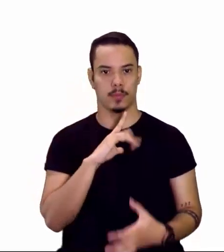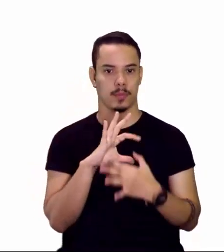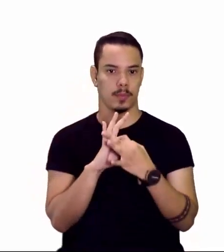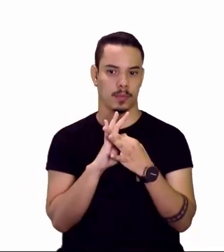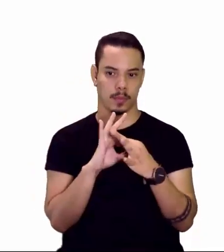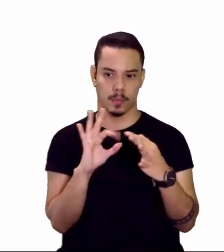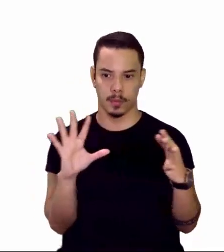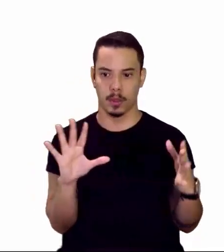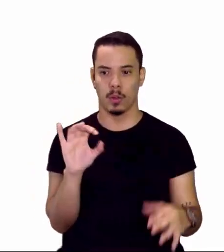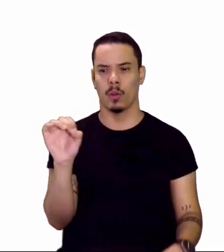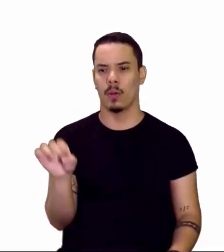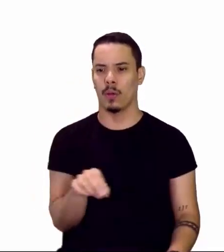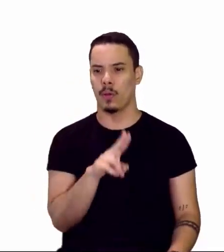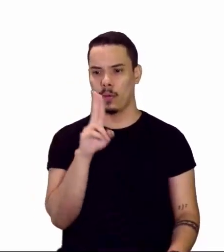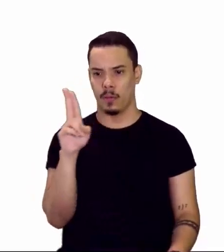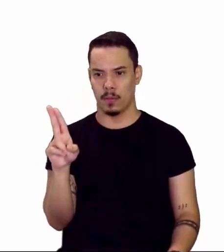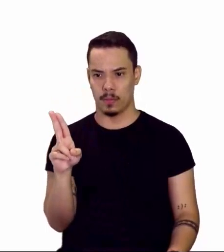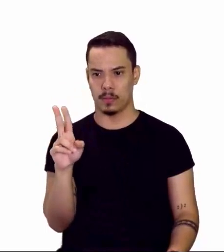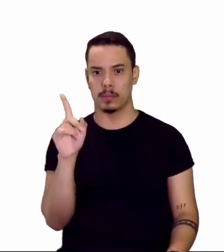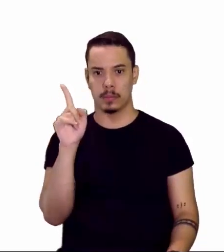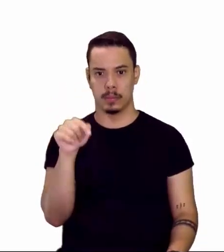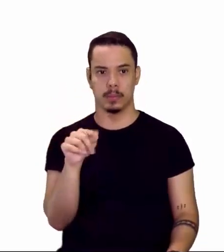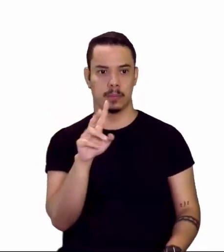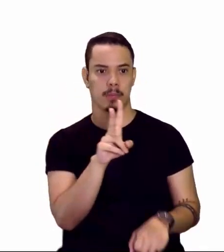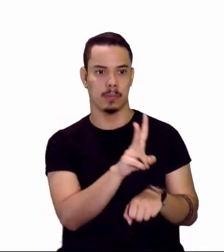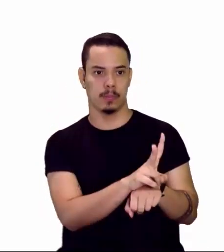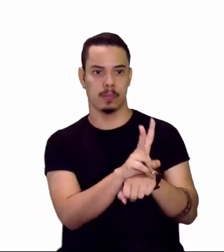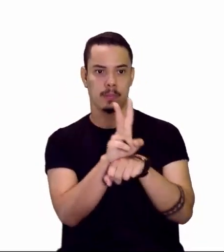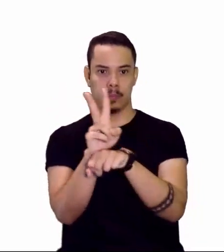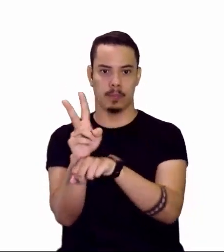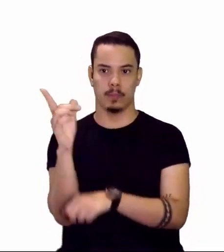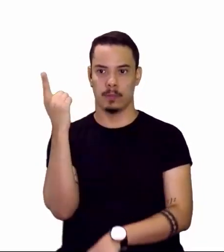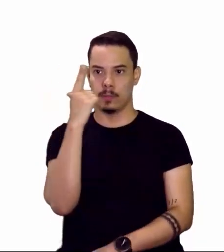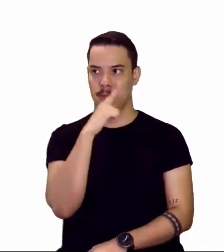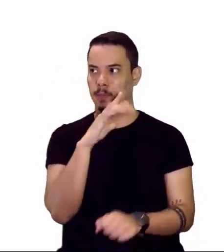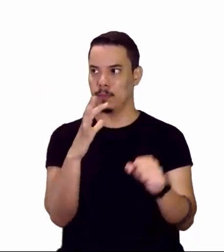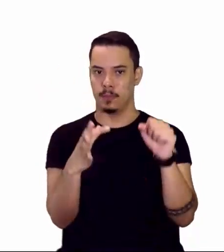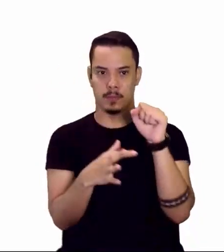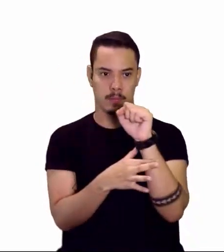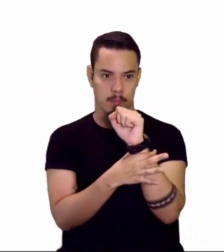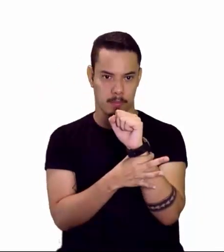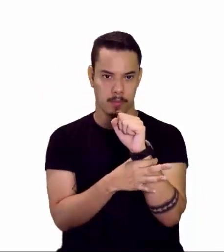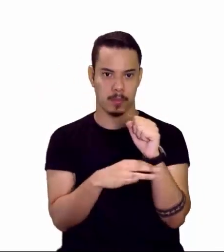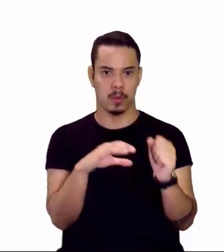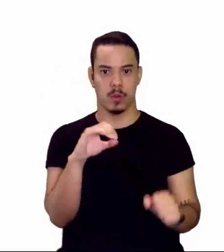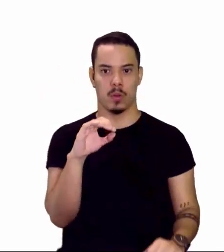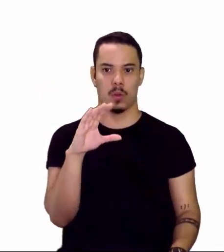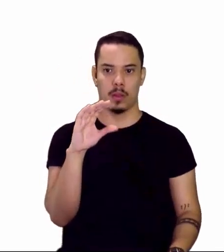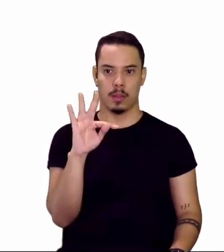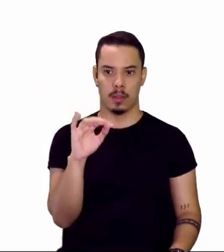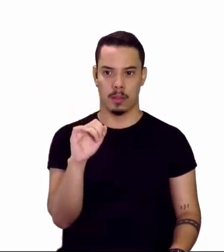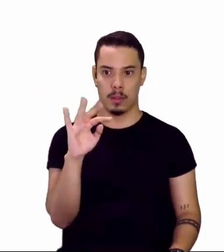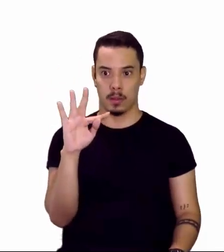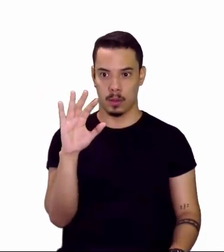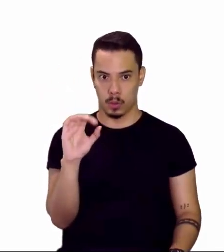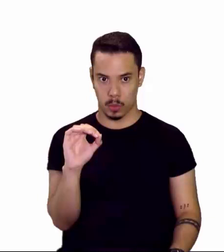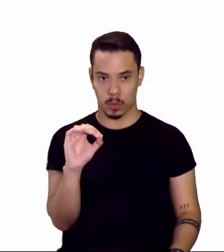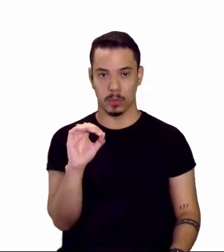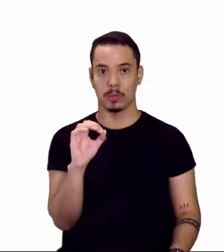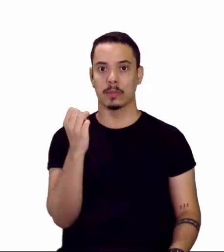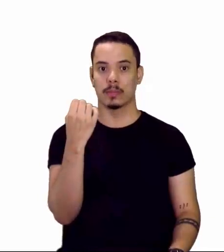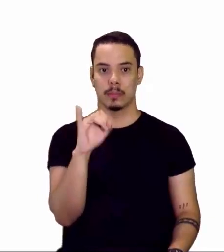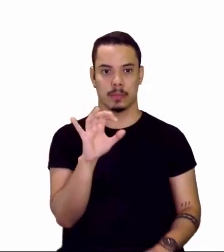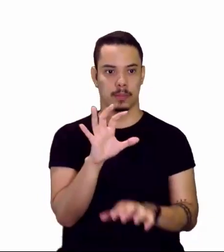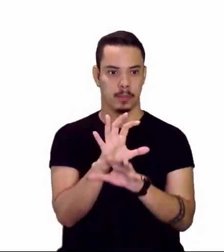ou que ele é emprestado para garantir o octeto do outro átomo do composto, sendo que